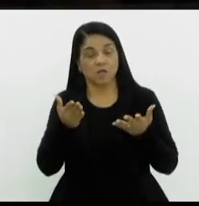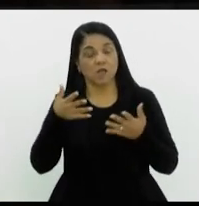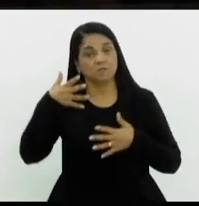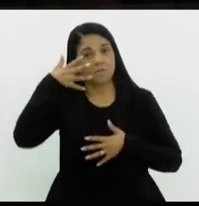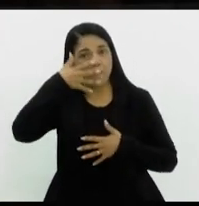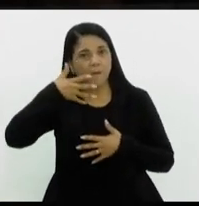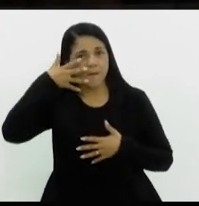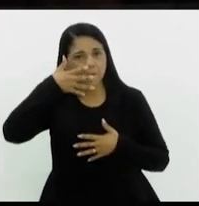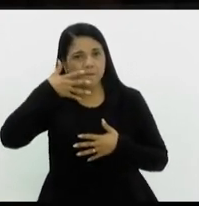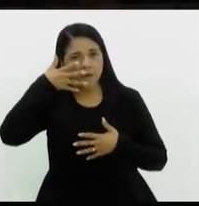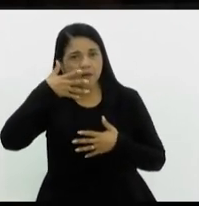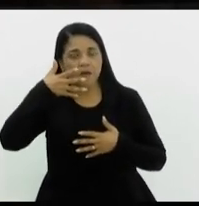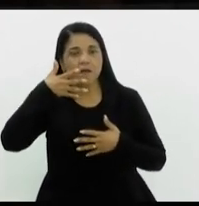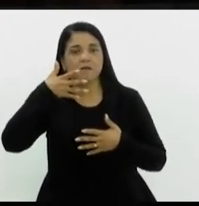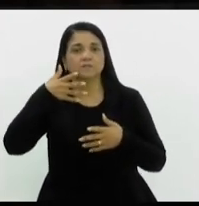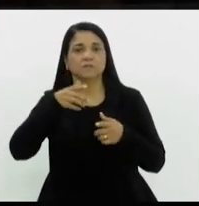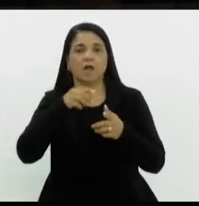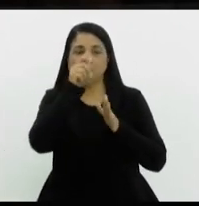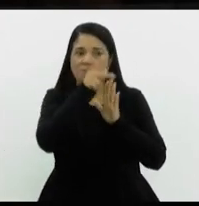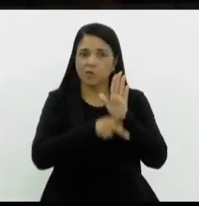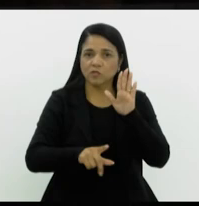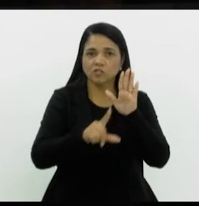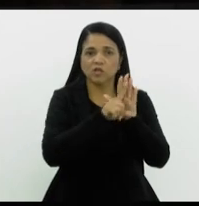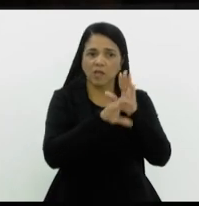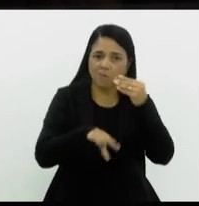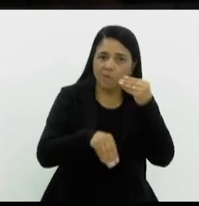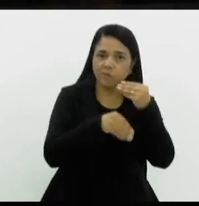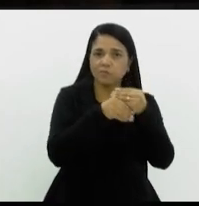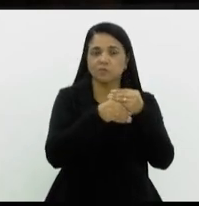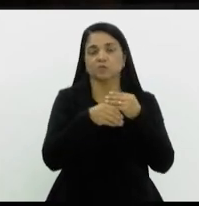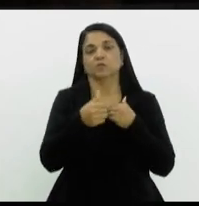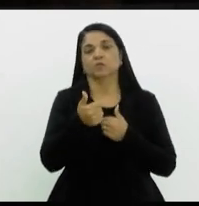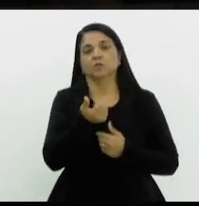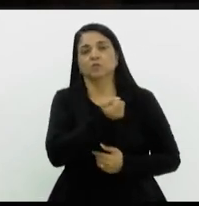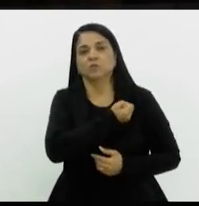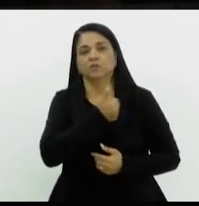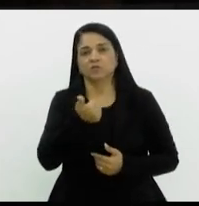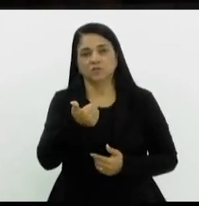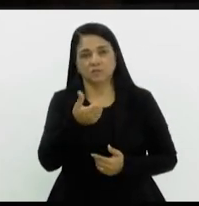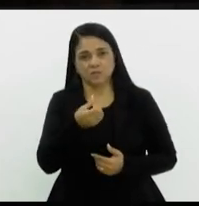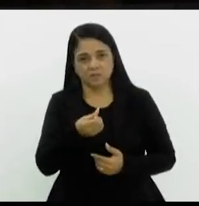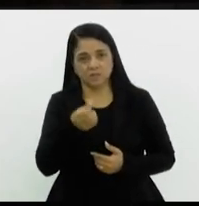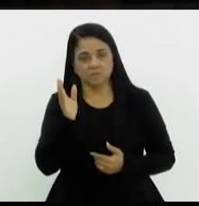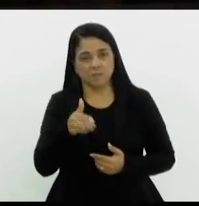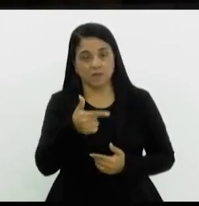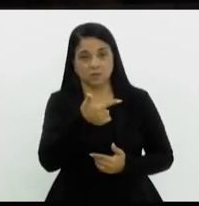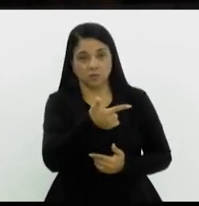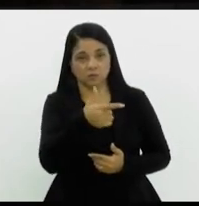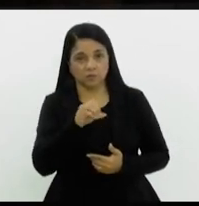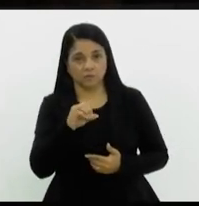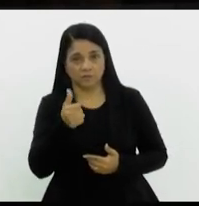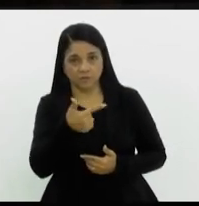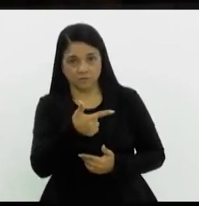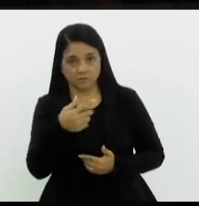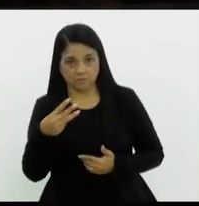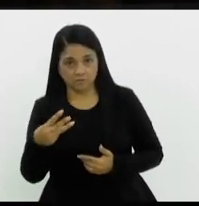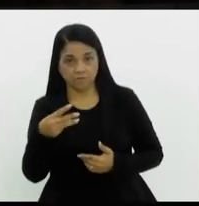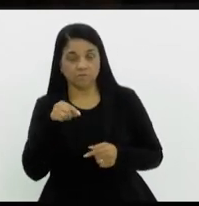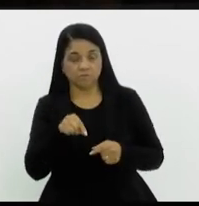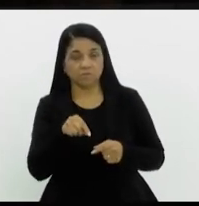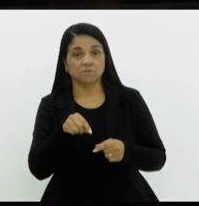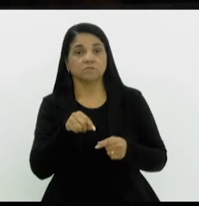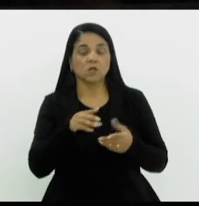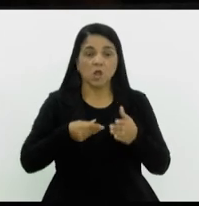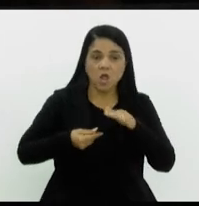sobre a atualização do projeto de lei complementar número 16 de 2023, que traz para o provimento